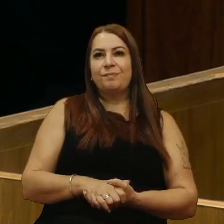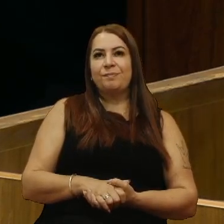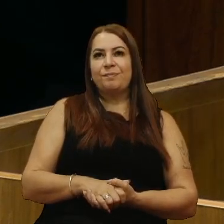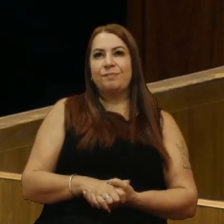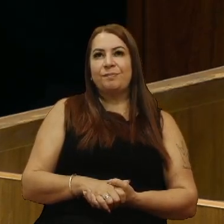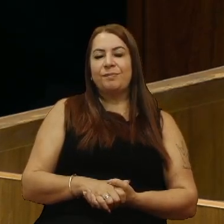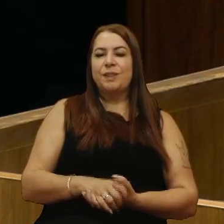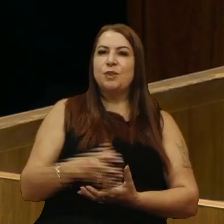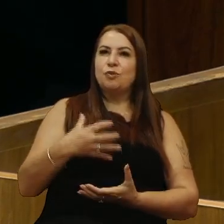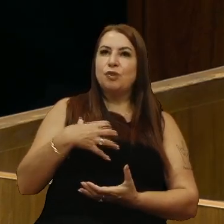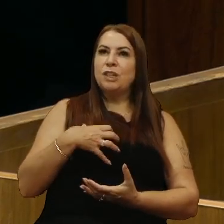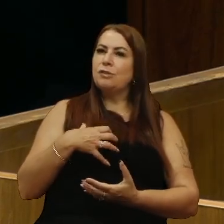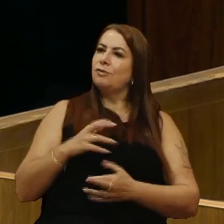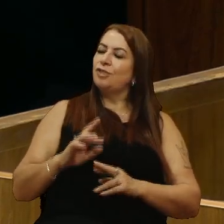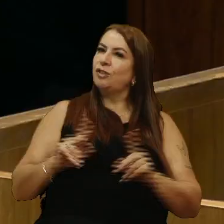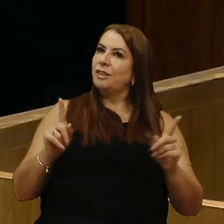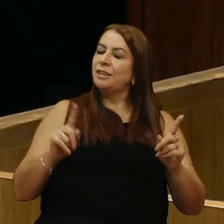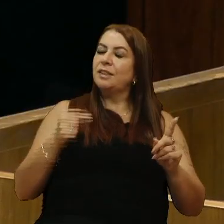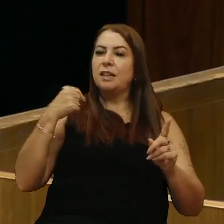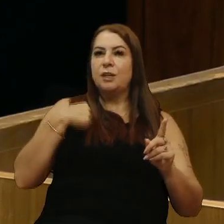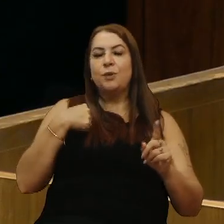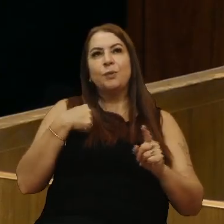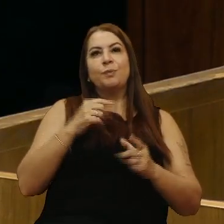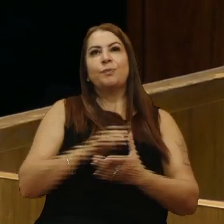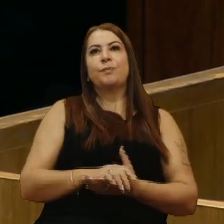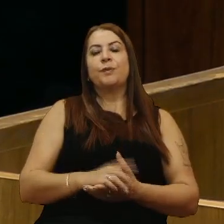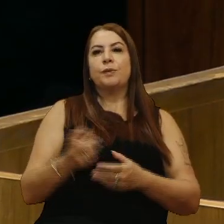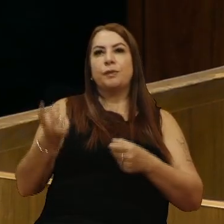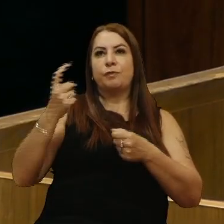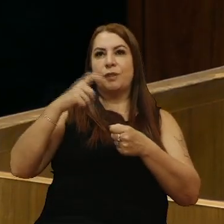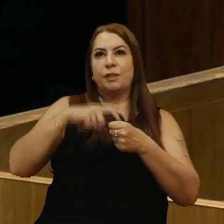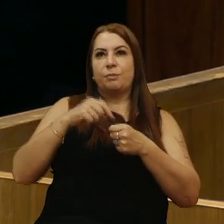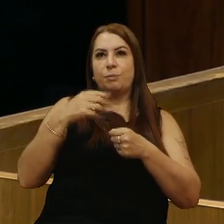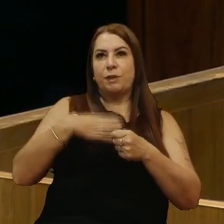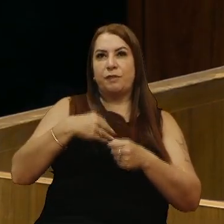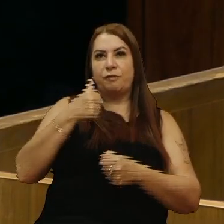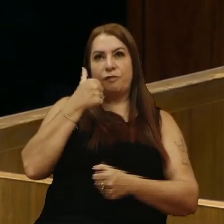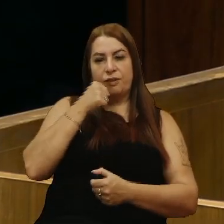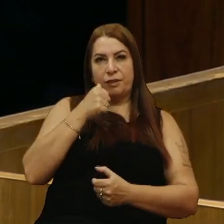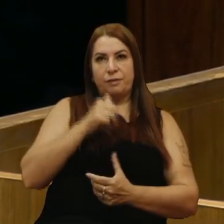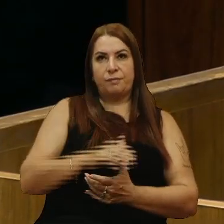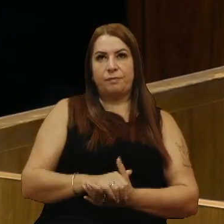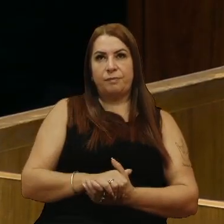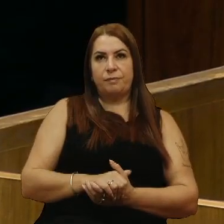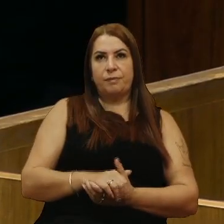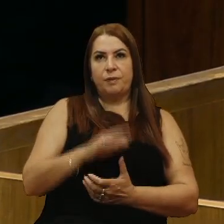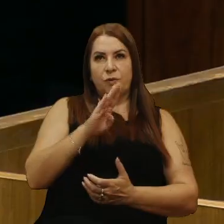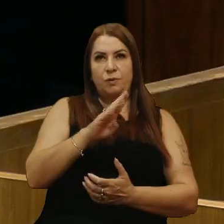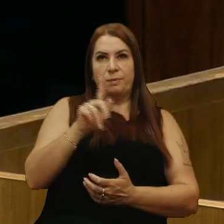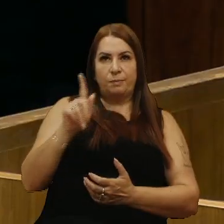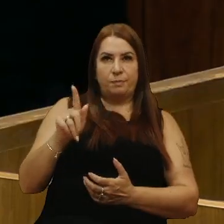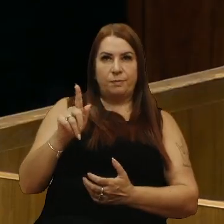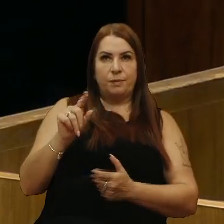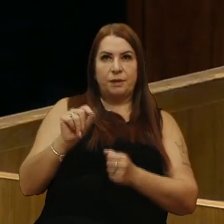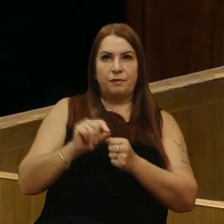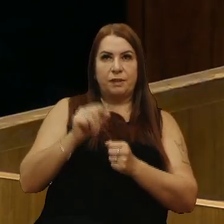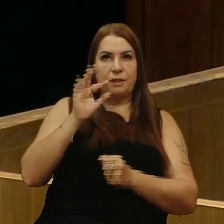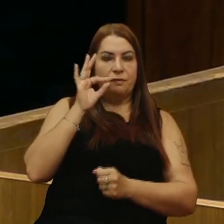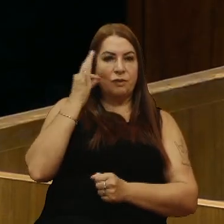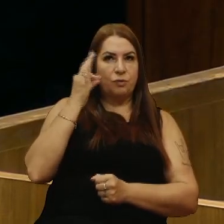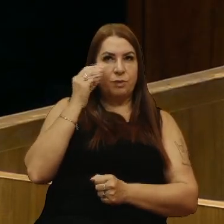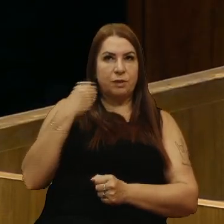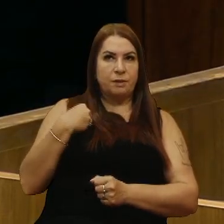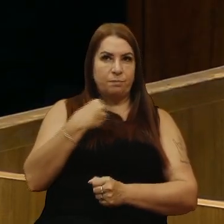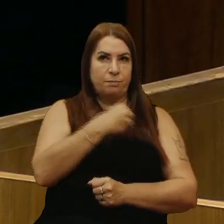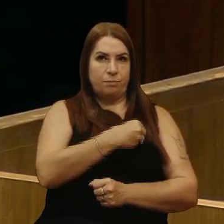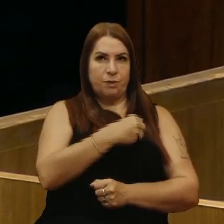De uma forma inusitada. Eu estava retornando com a minha filha de Bento Gonçalves, que estava fazendo vestibular para medicina em